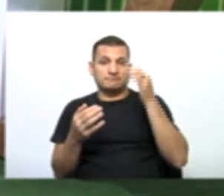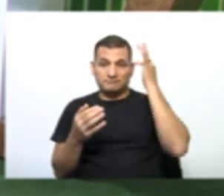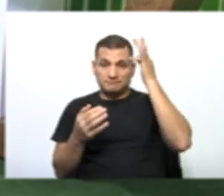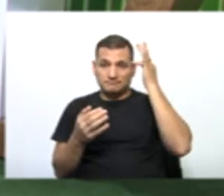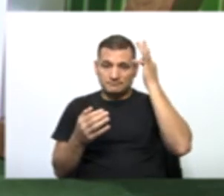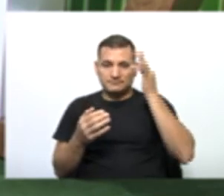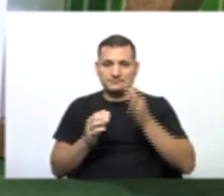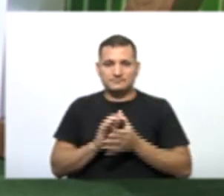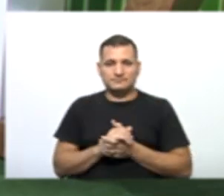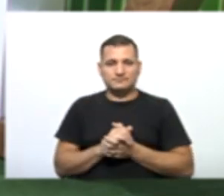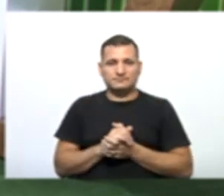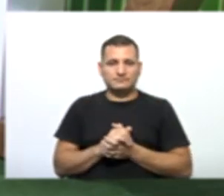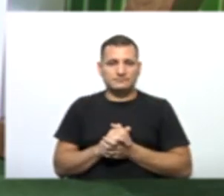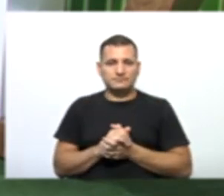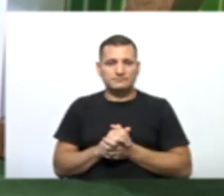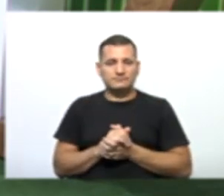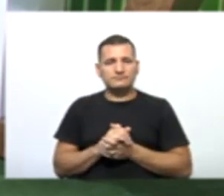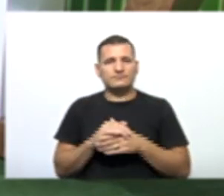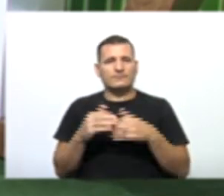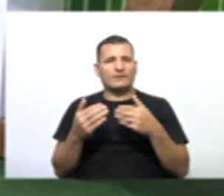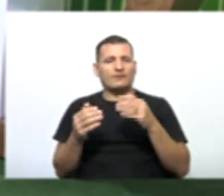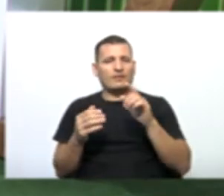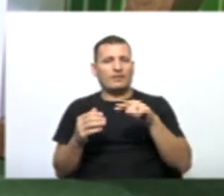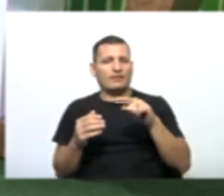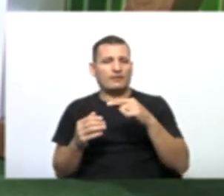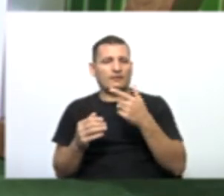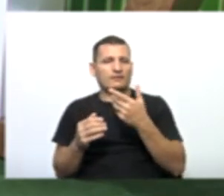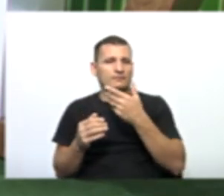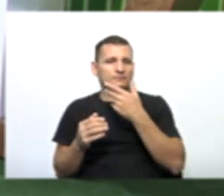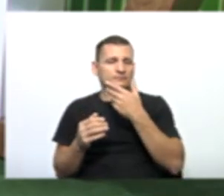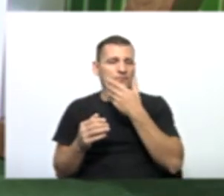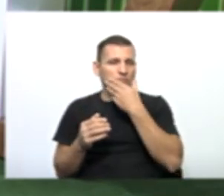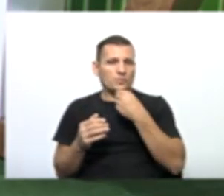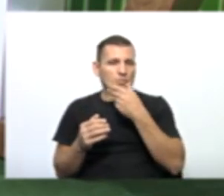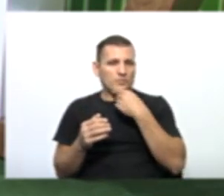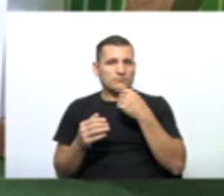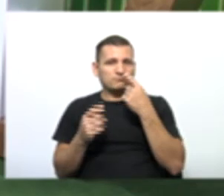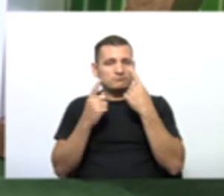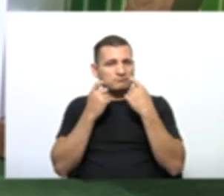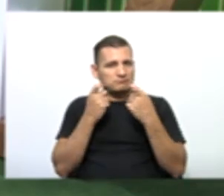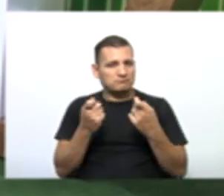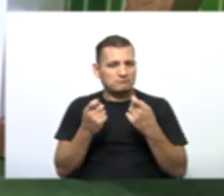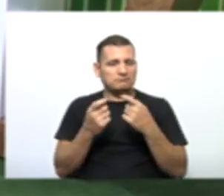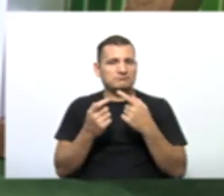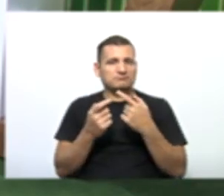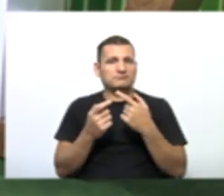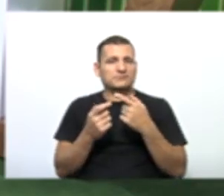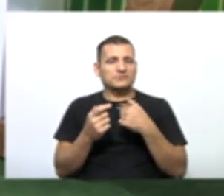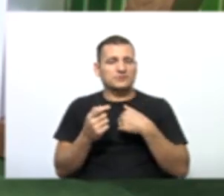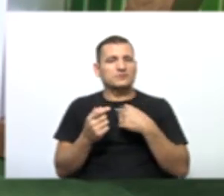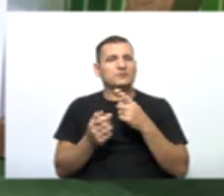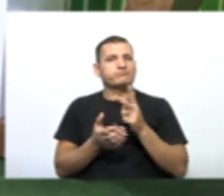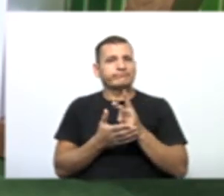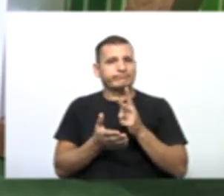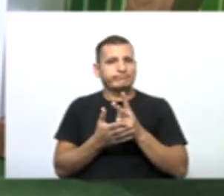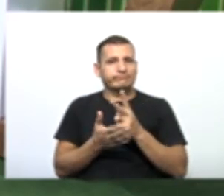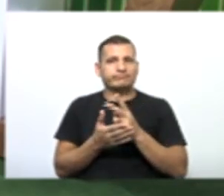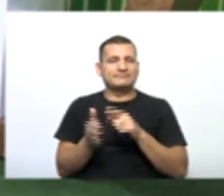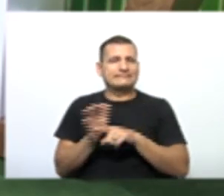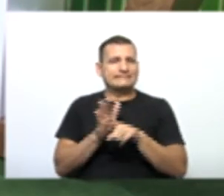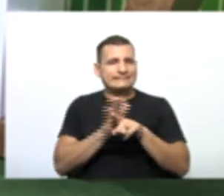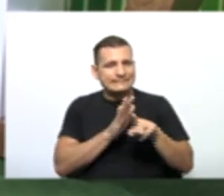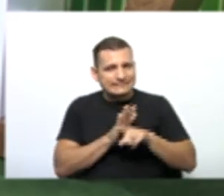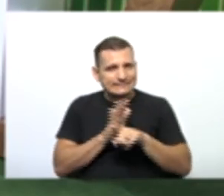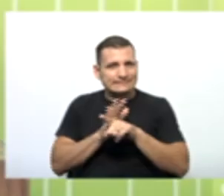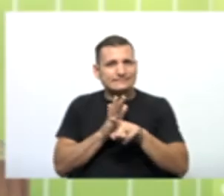vai ver agora? Era um menino curioso, bastante questionador, chamado Sócrates. Eu gosto de usar o exemplo